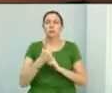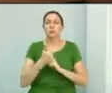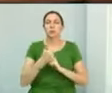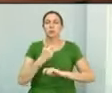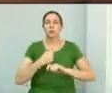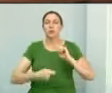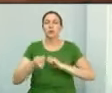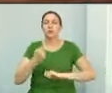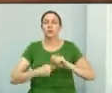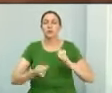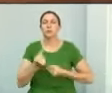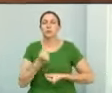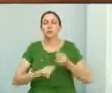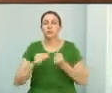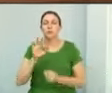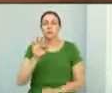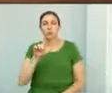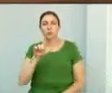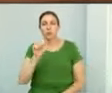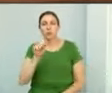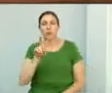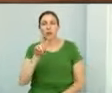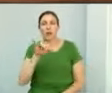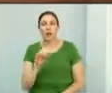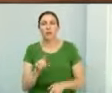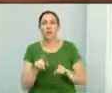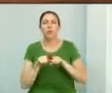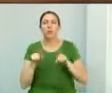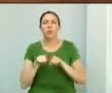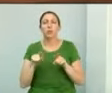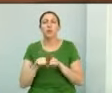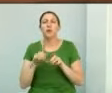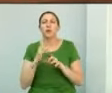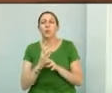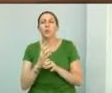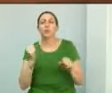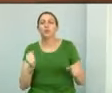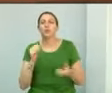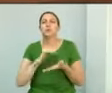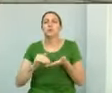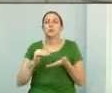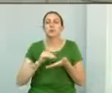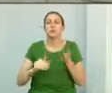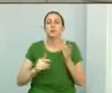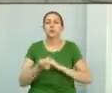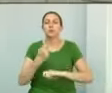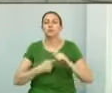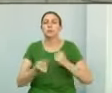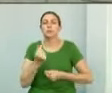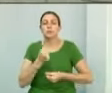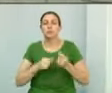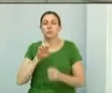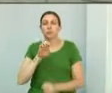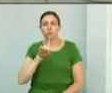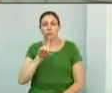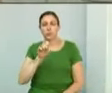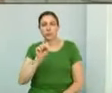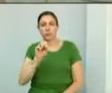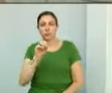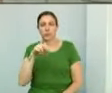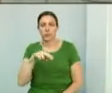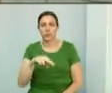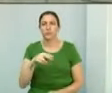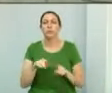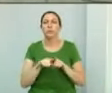Fazenda, Flávio Pitti, e o Contador da Secretaria da Fazenda, Edson Kammler. Agradecemos ainda a presença